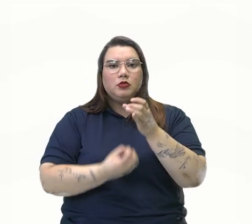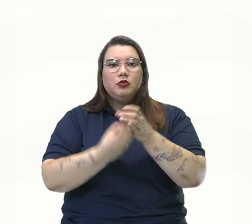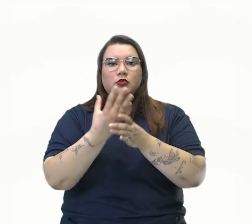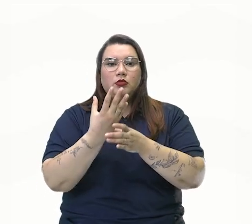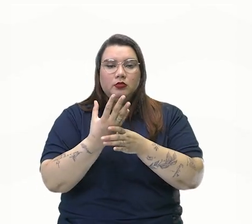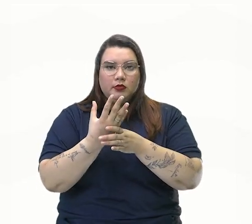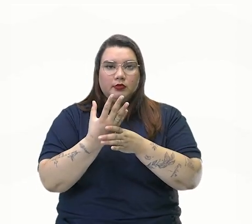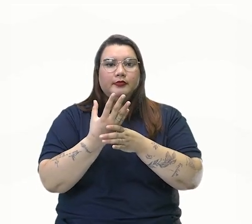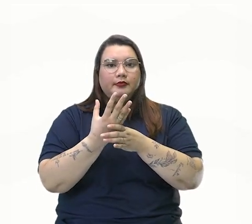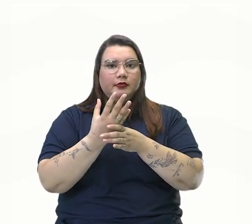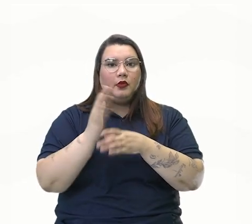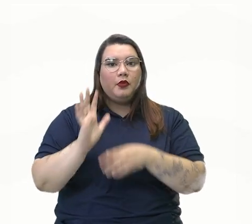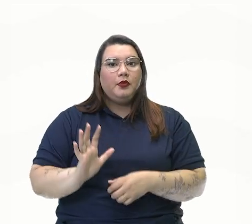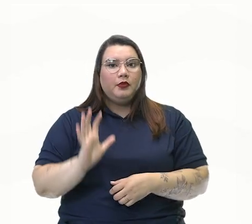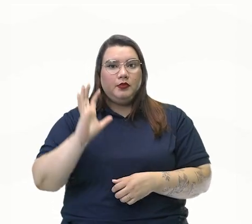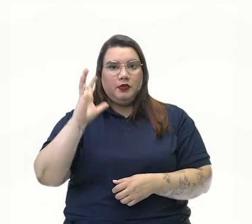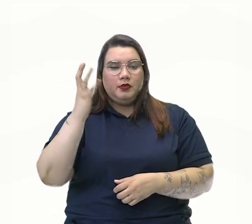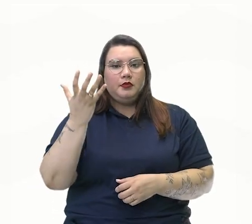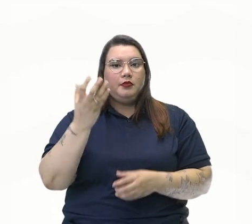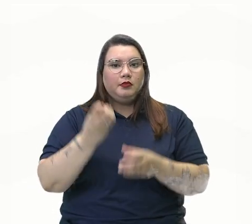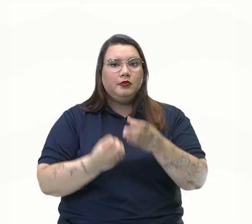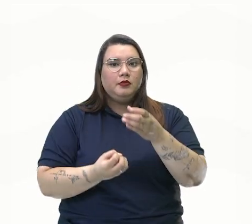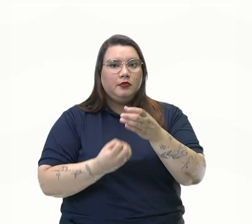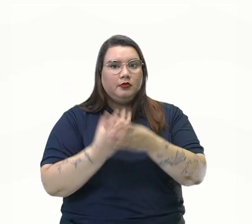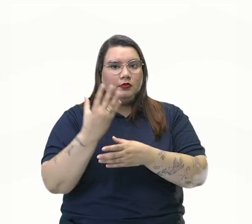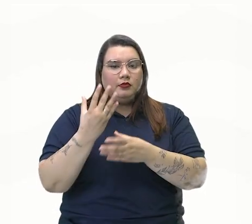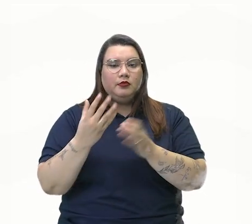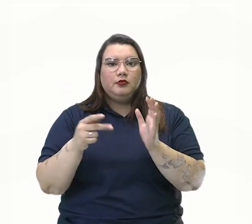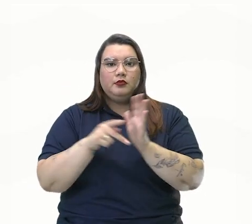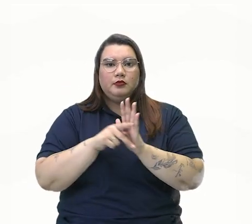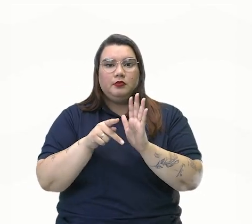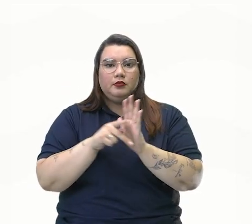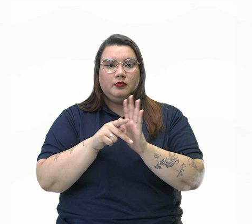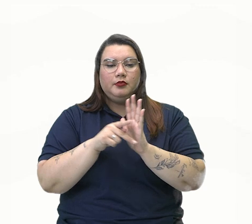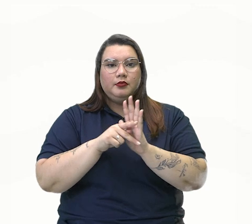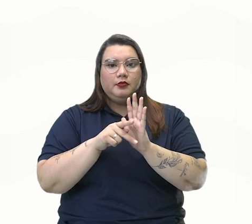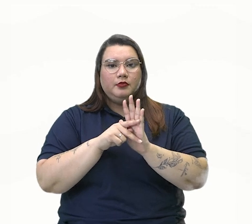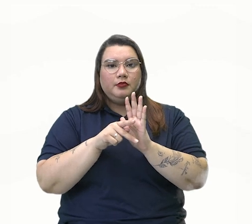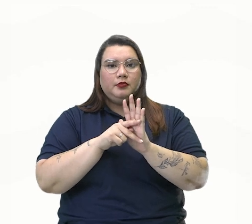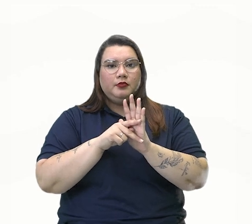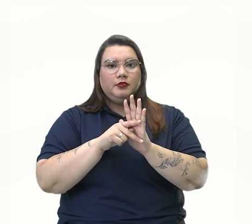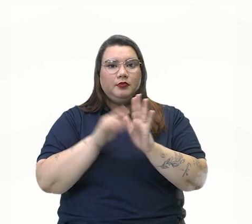surgiu a origem, como está acontecendo aí a origem da